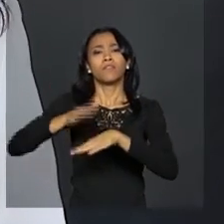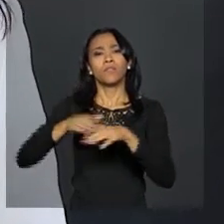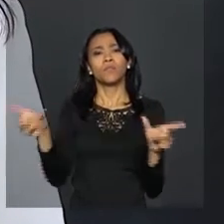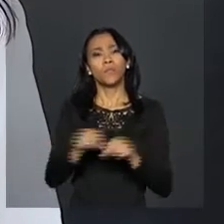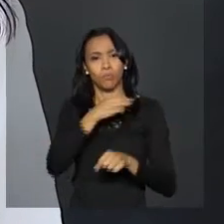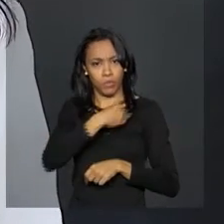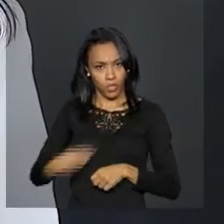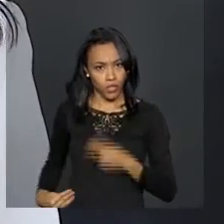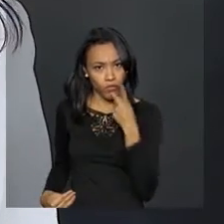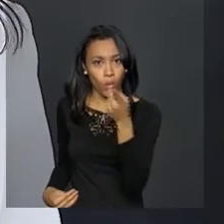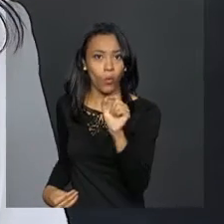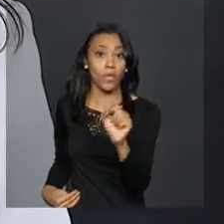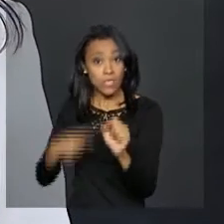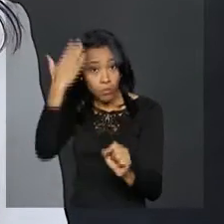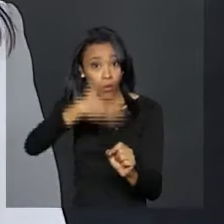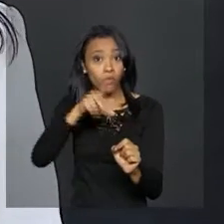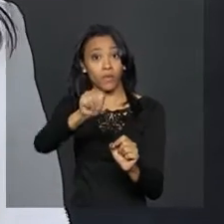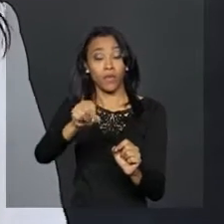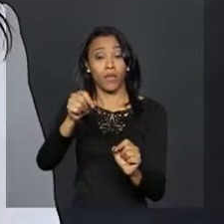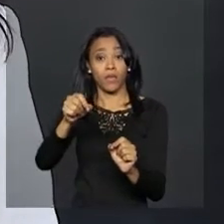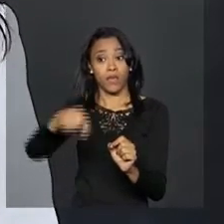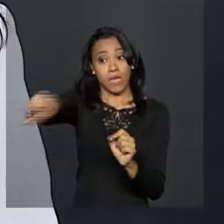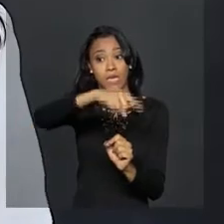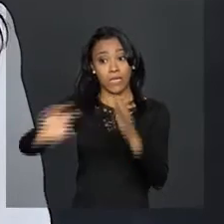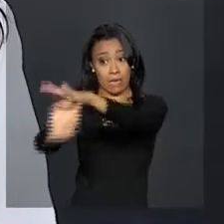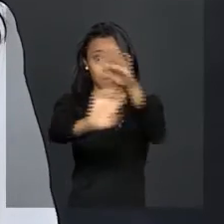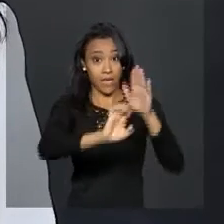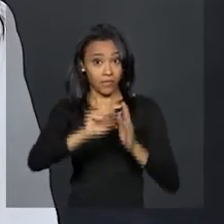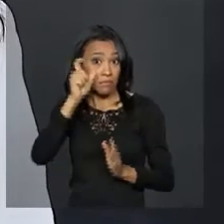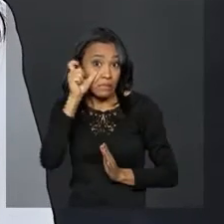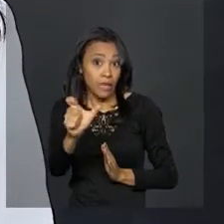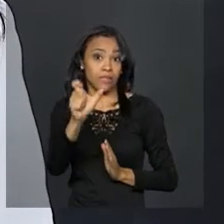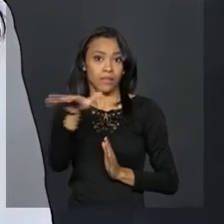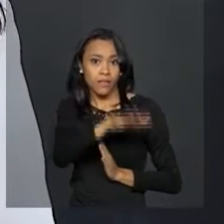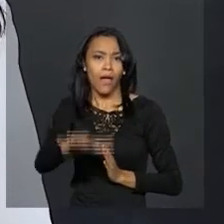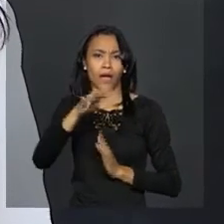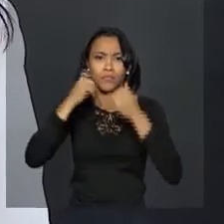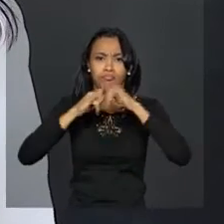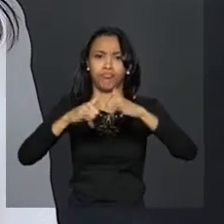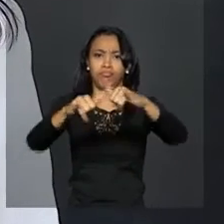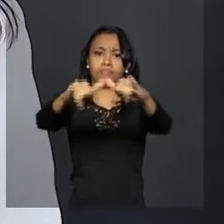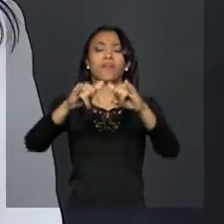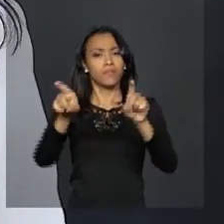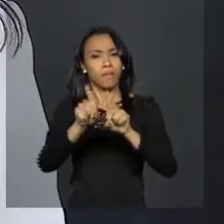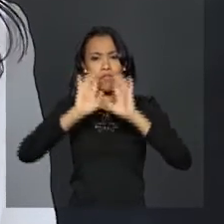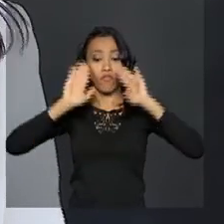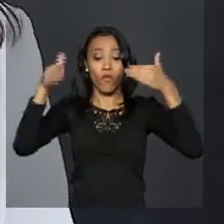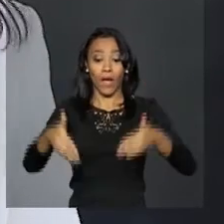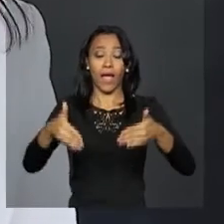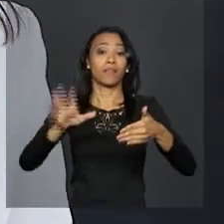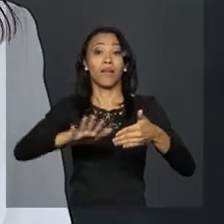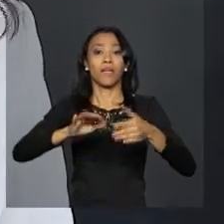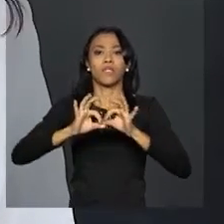Energia, esse resultado mostra que o interesse dos investidores pela área da energia elétrica também está focado na área das linhas